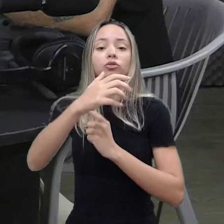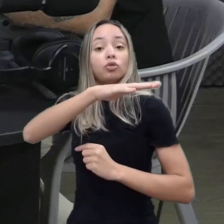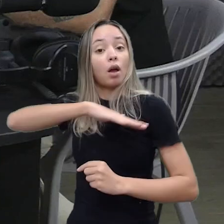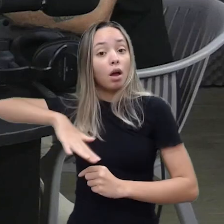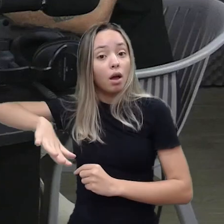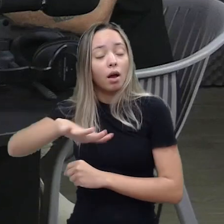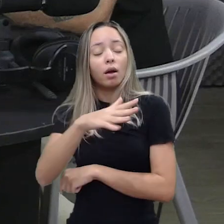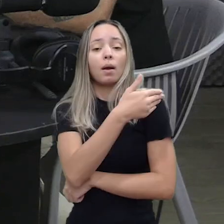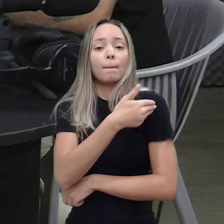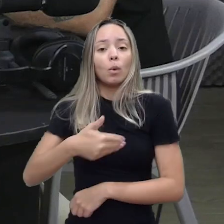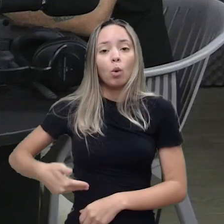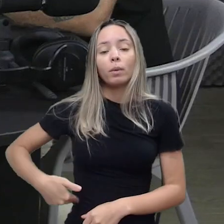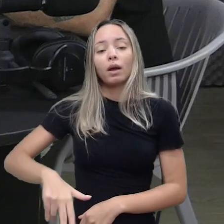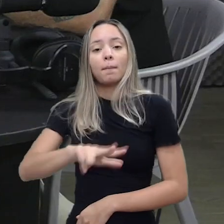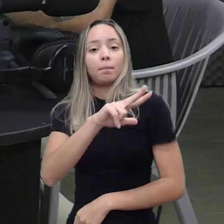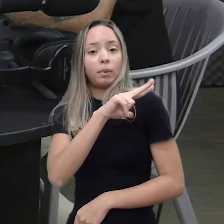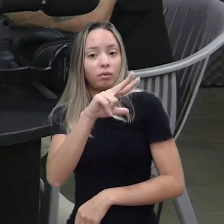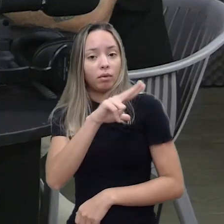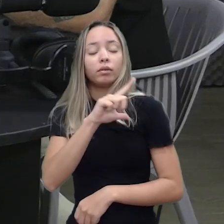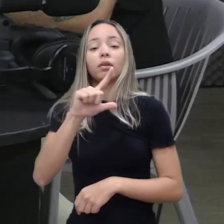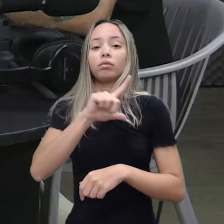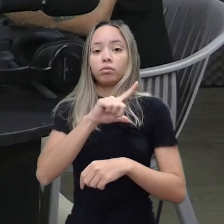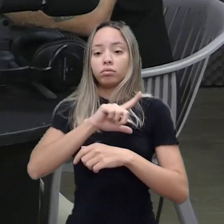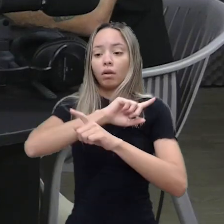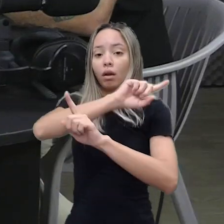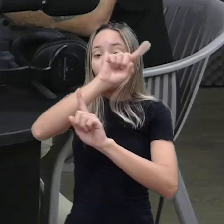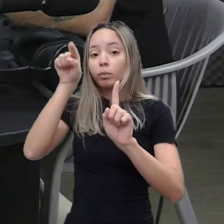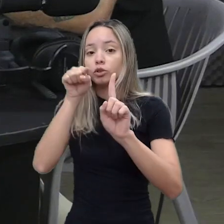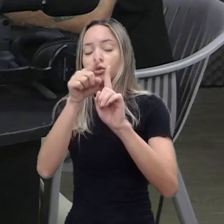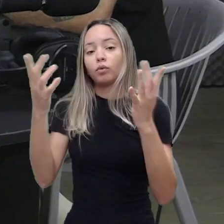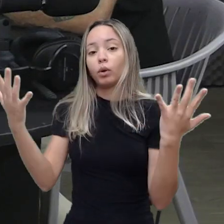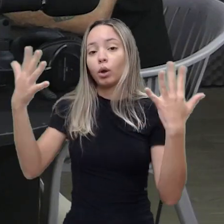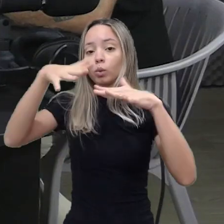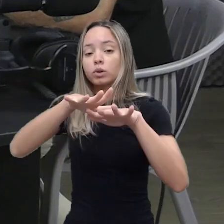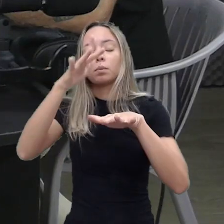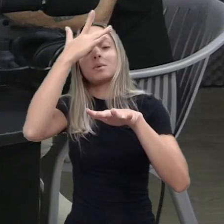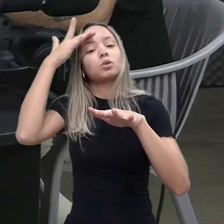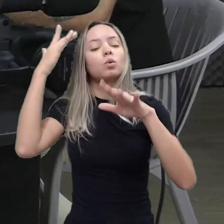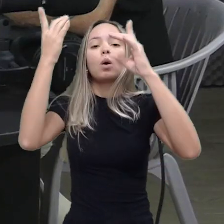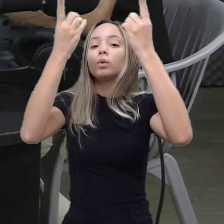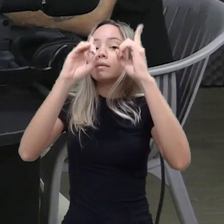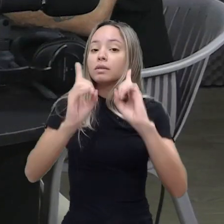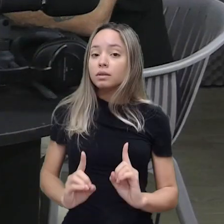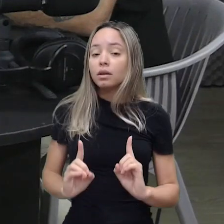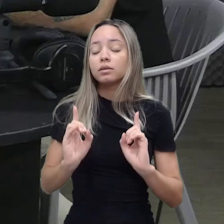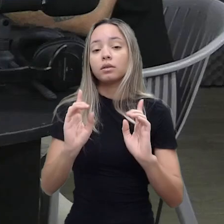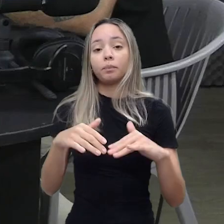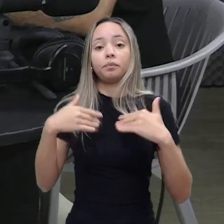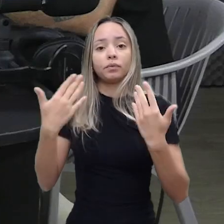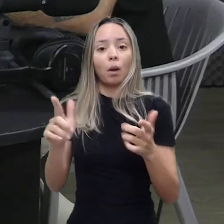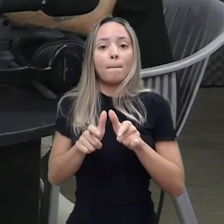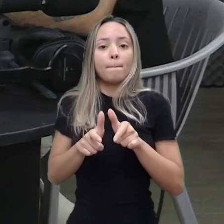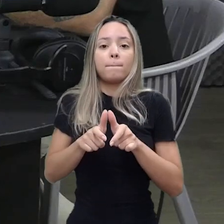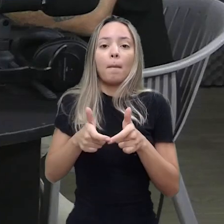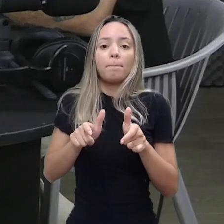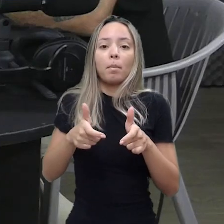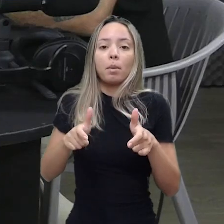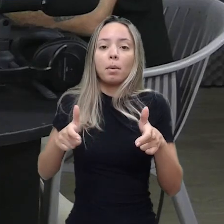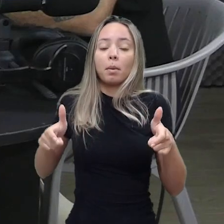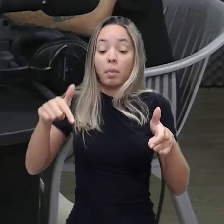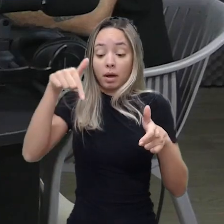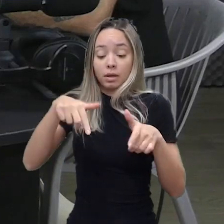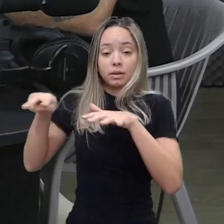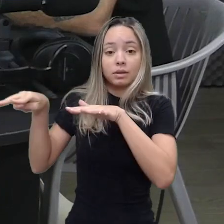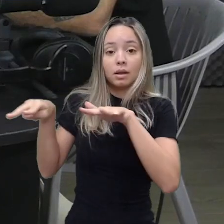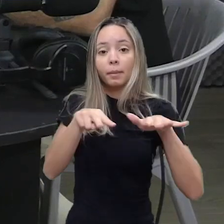privadas que atuam no campo da inclusão da pessoa com deficiência. E isso vem se reverberando também nesta semana que